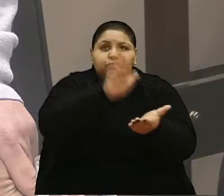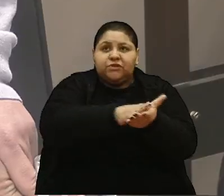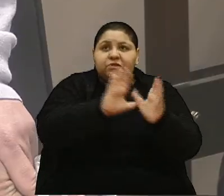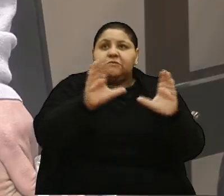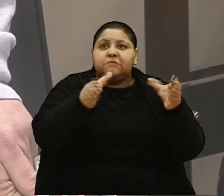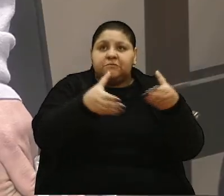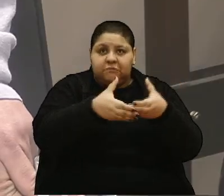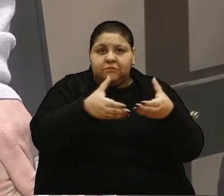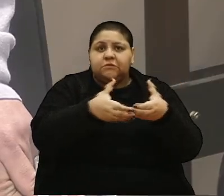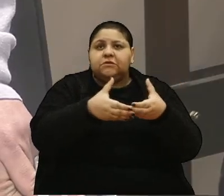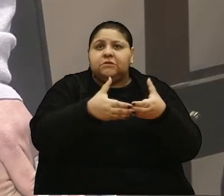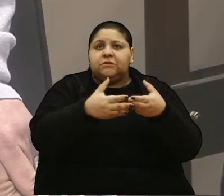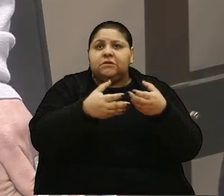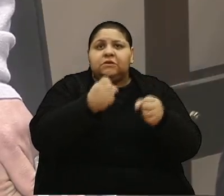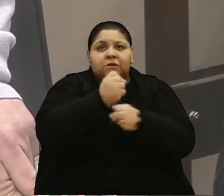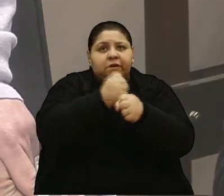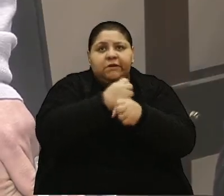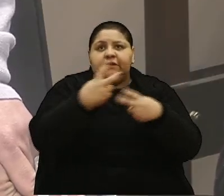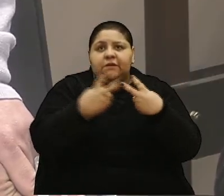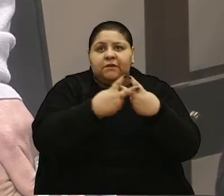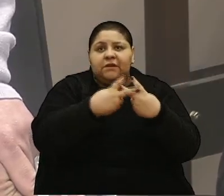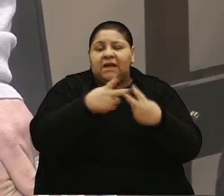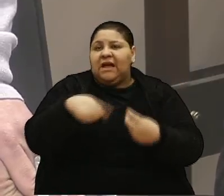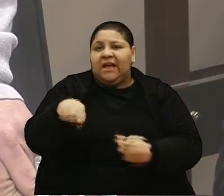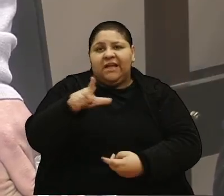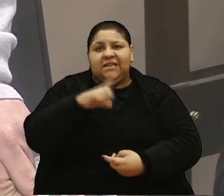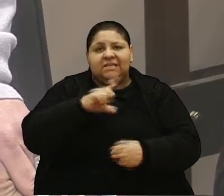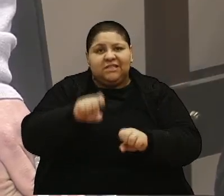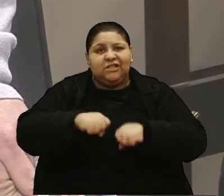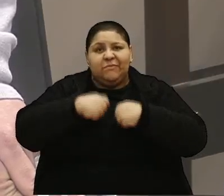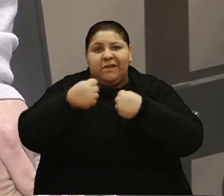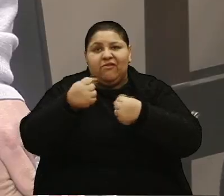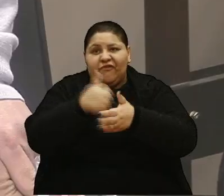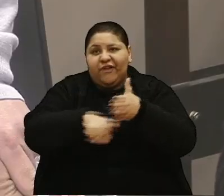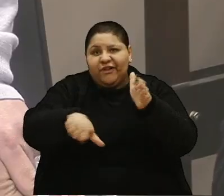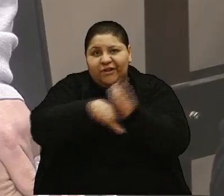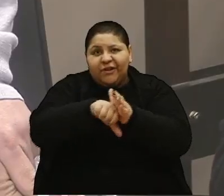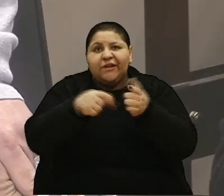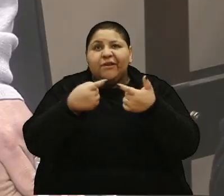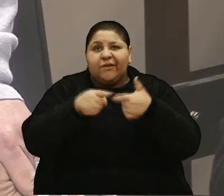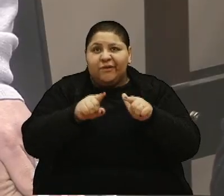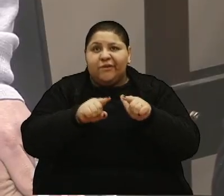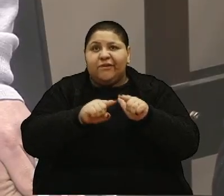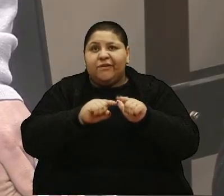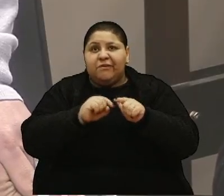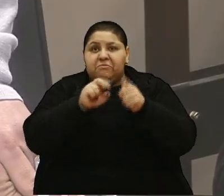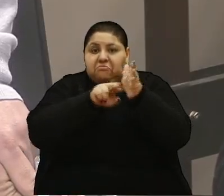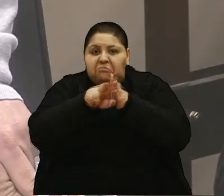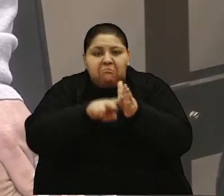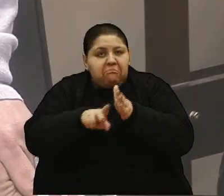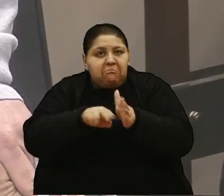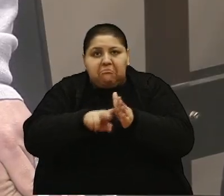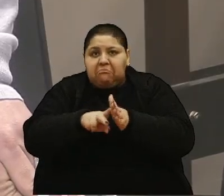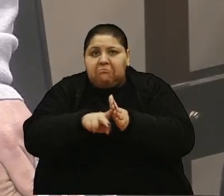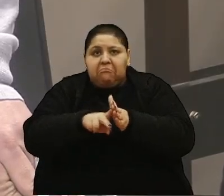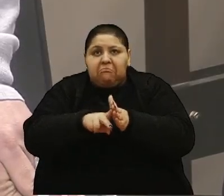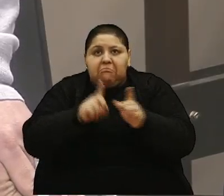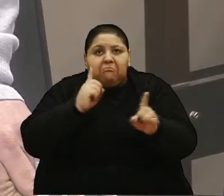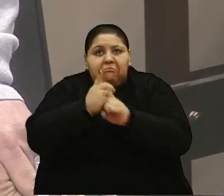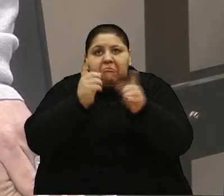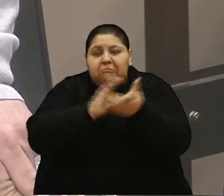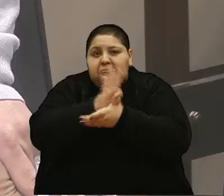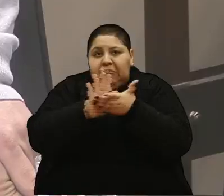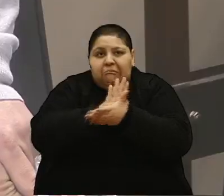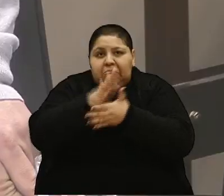aí que peguem anos de cadeia, que aqui a gente também não defende criminoso. Não, mas eu coloquei no Google e não encontrei, mas se a senhora puder depois, isso aqui que